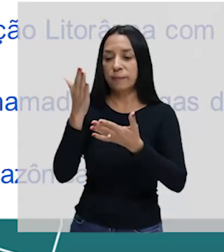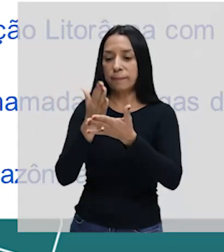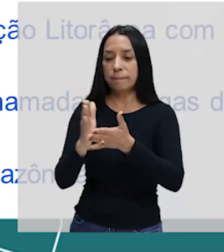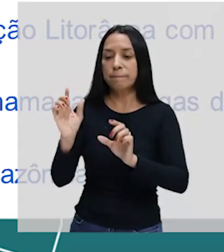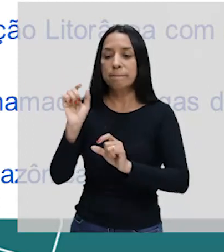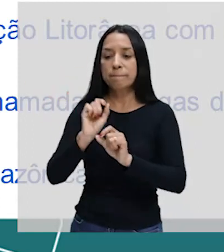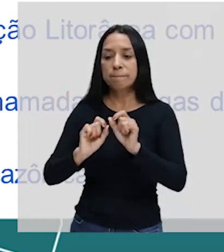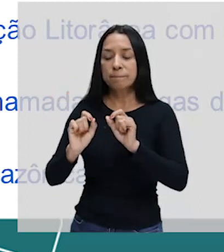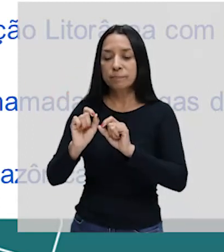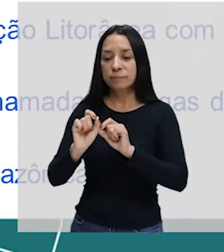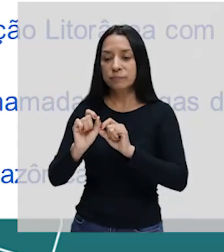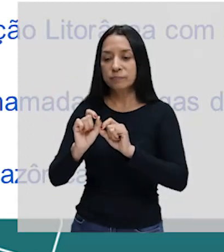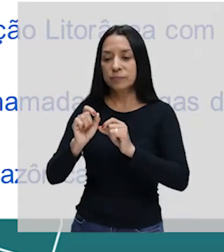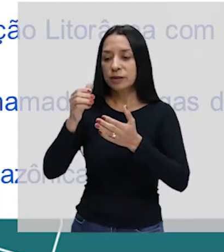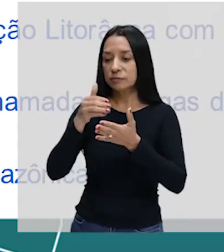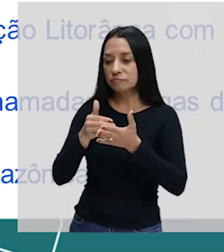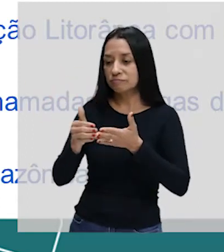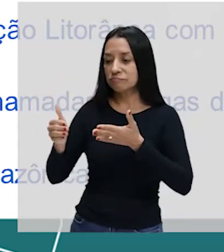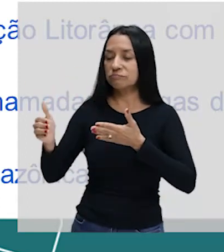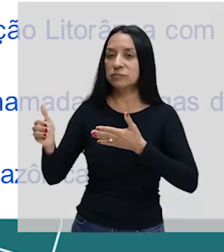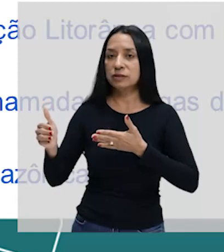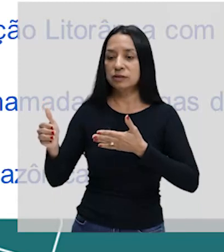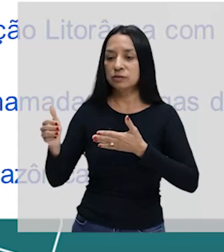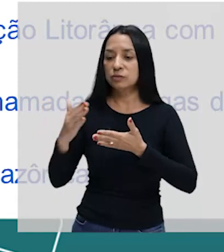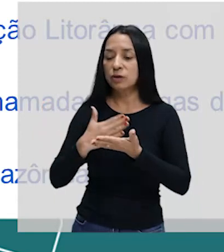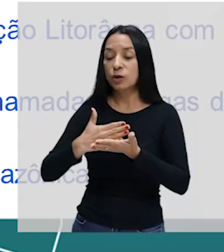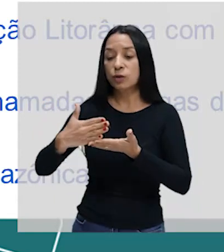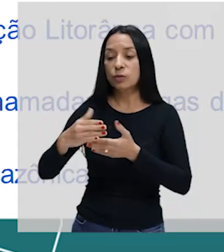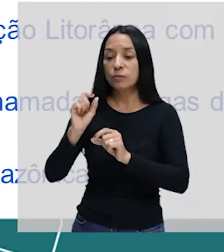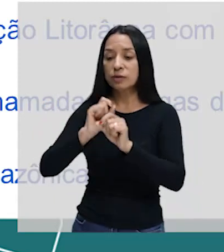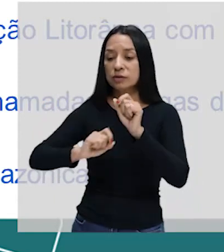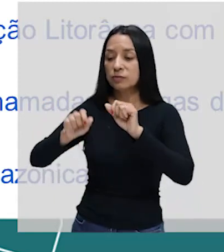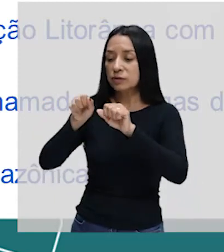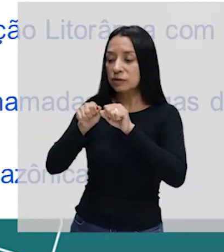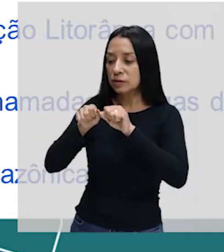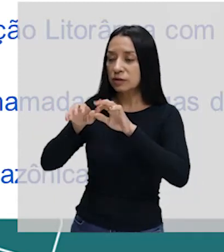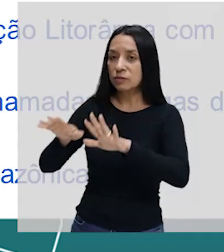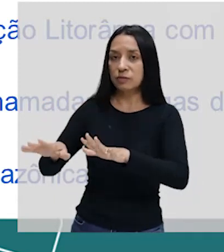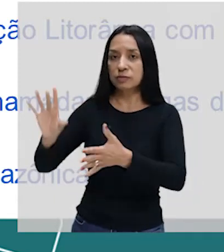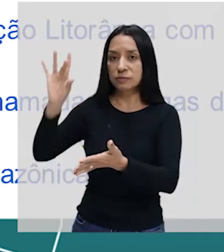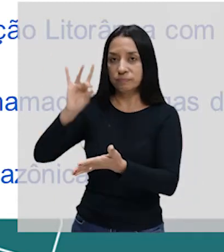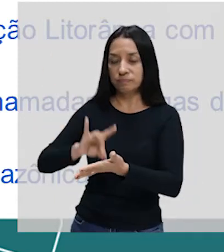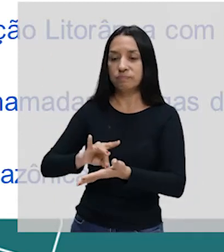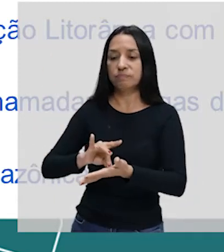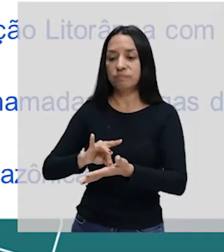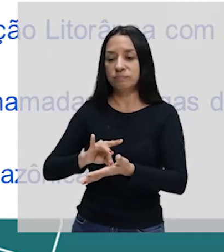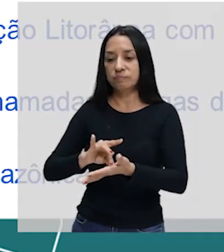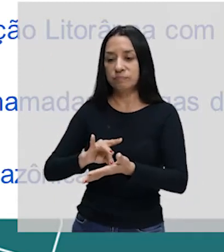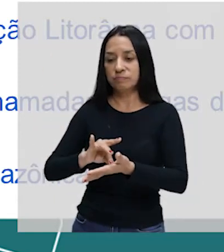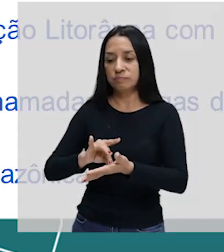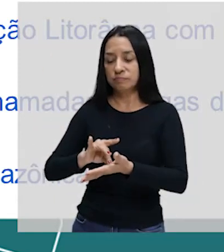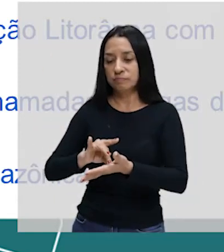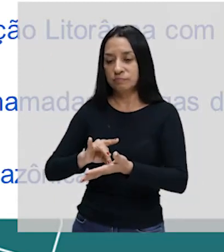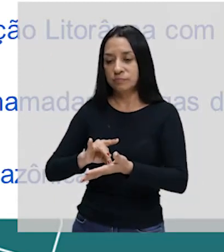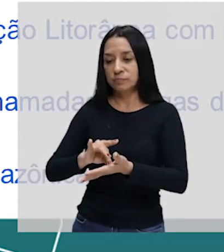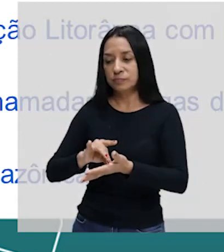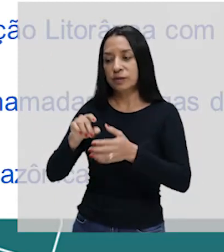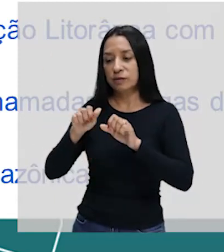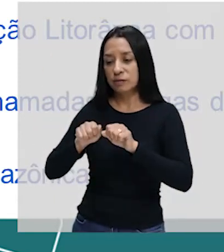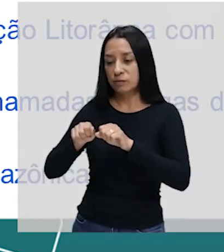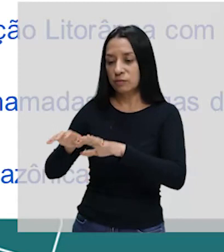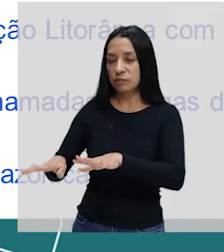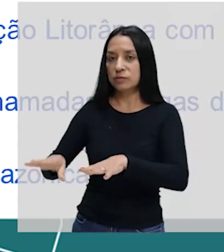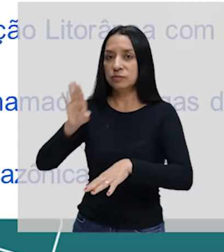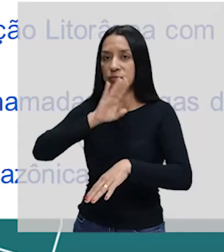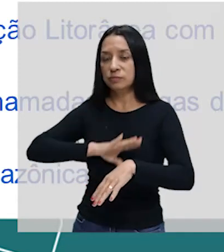acabam saindo e começa a colonização de fato. A colonização portuguesa,